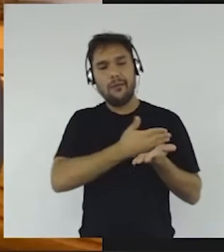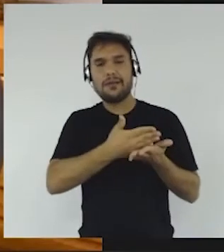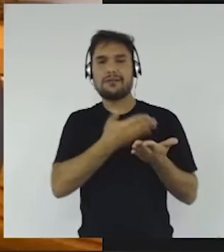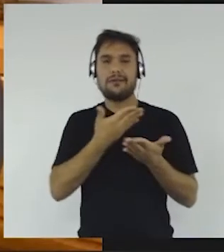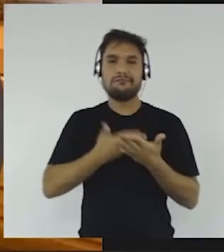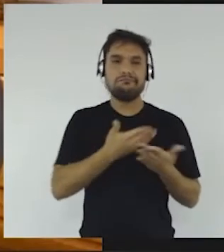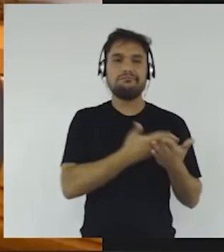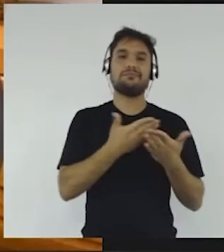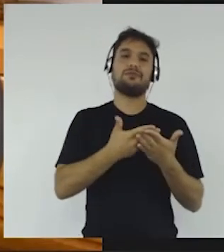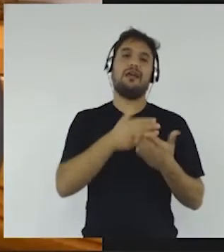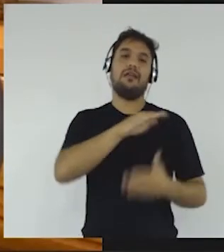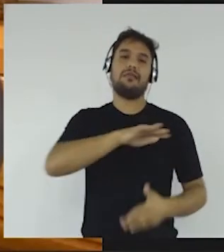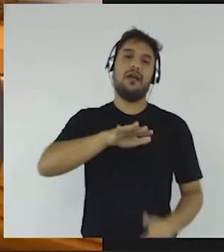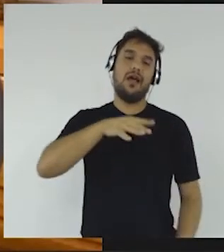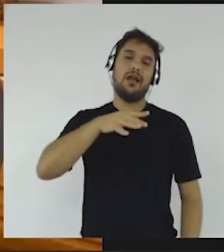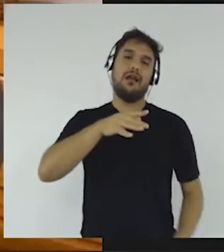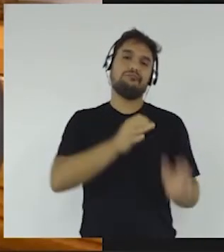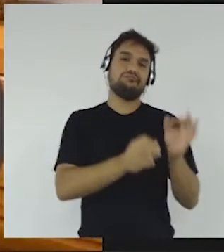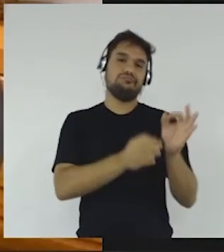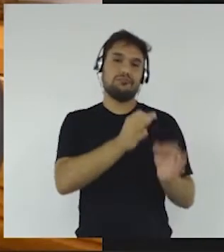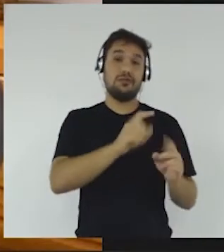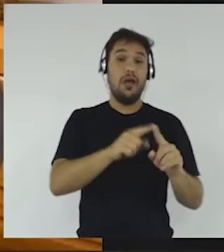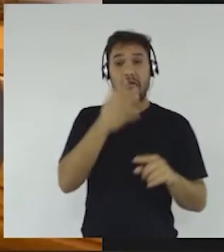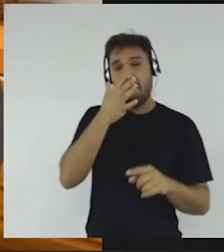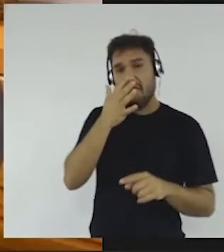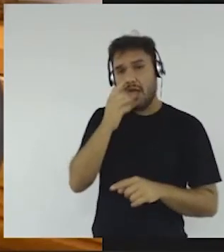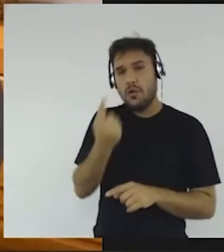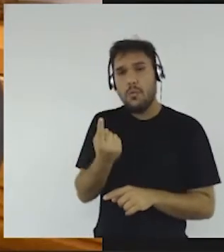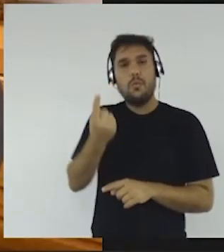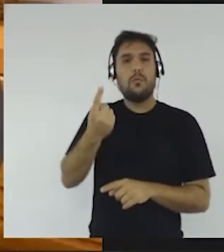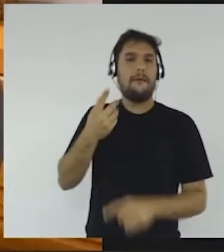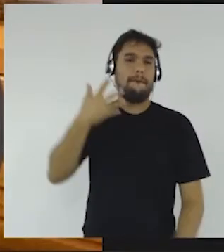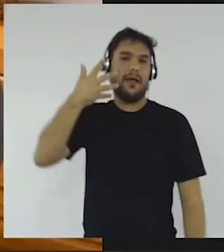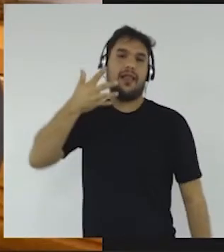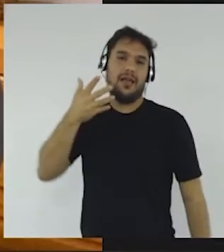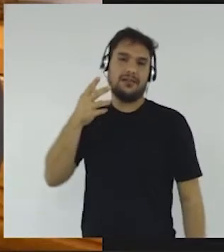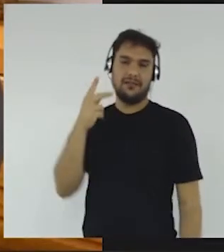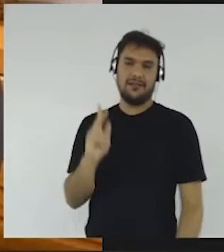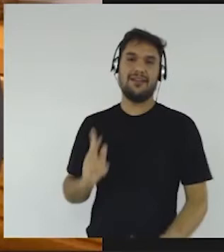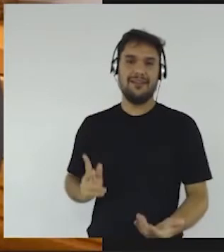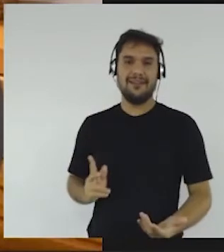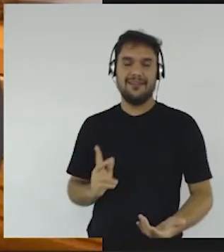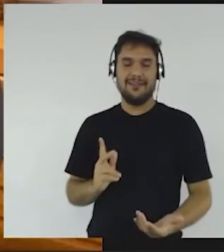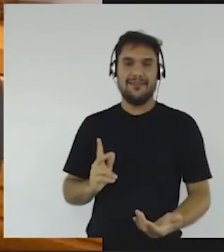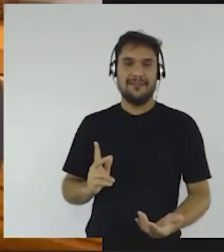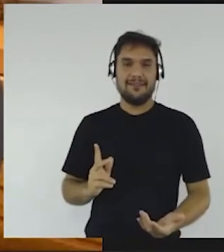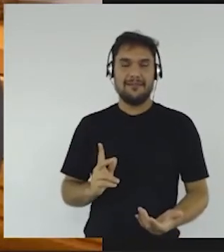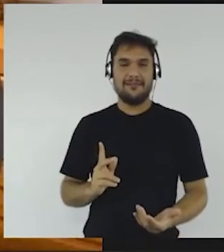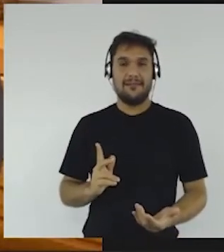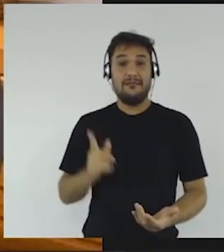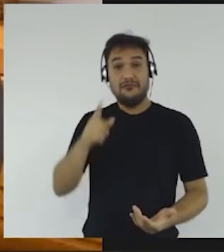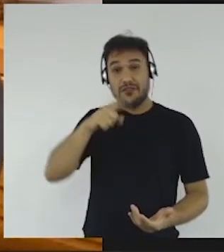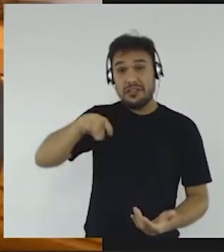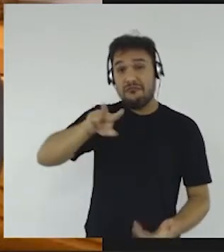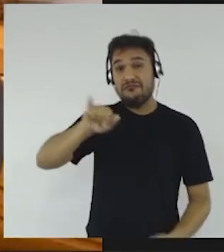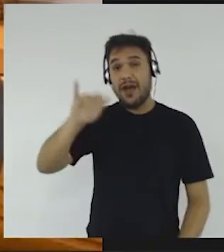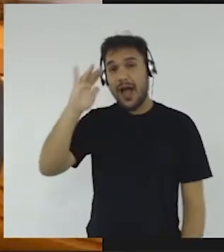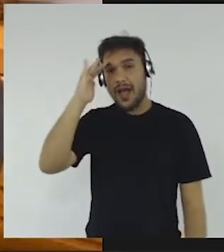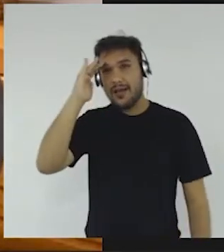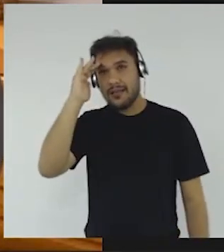iniciando a carreira jurídica, assistam uma palestra ou uma fala de Silvio Capanema e vão